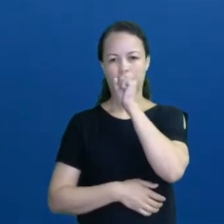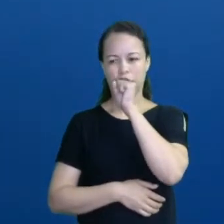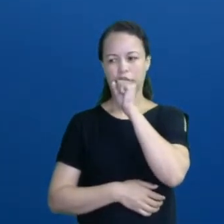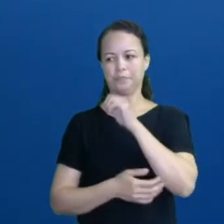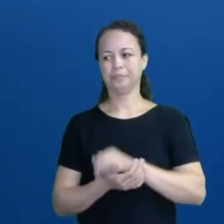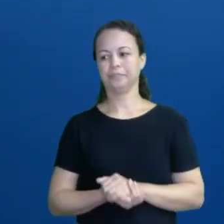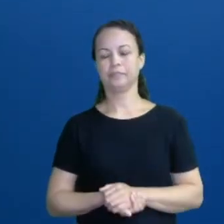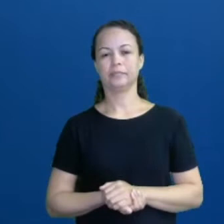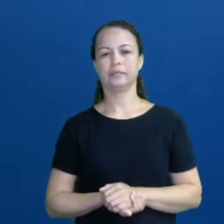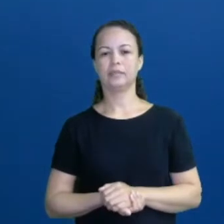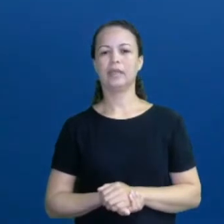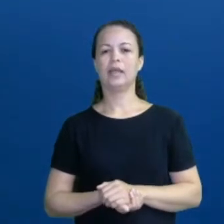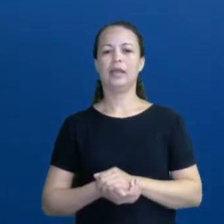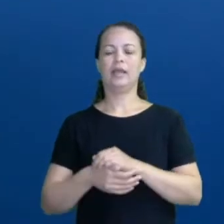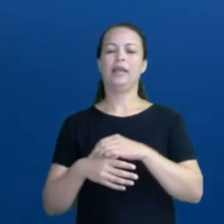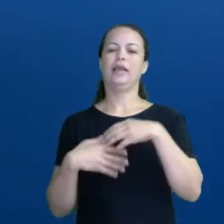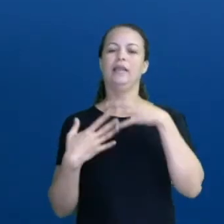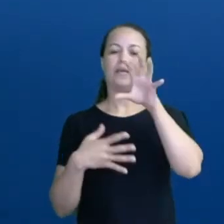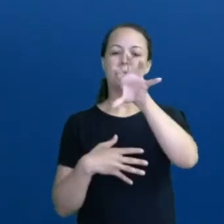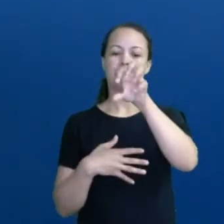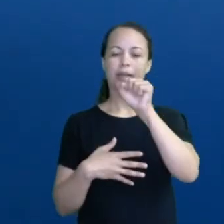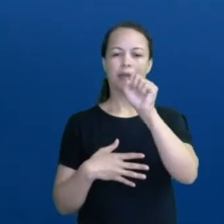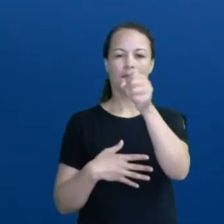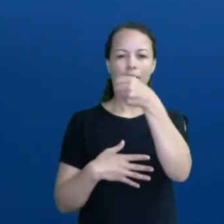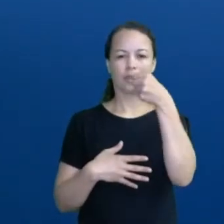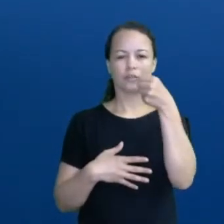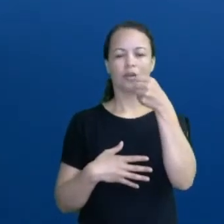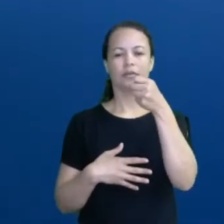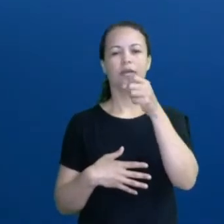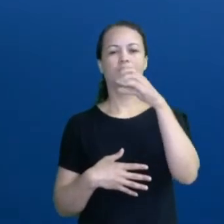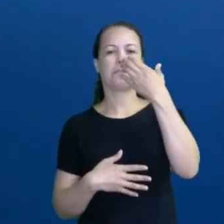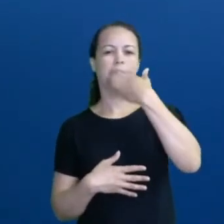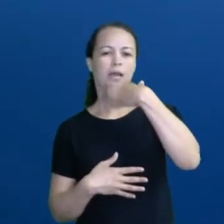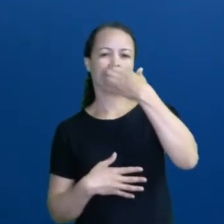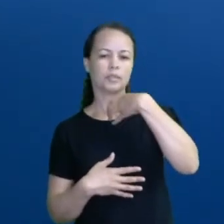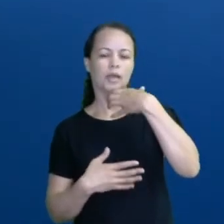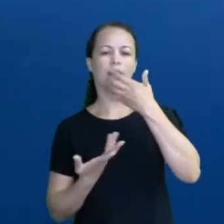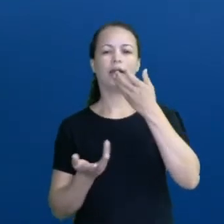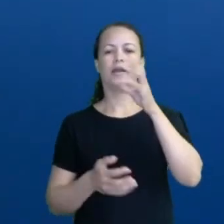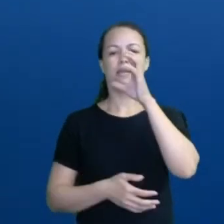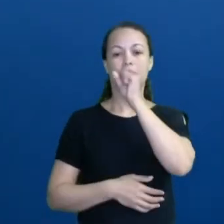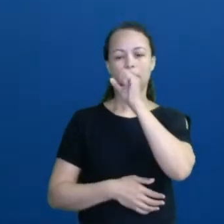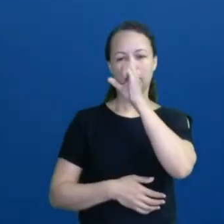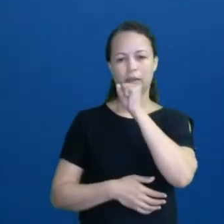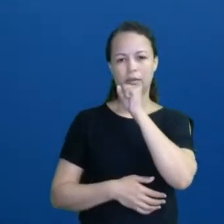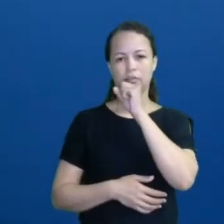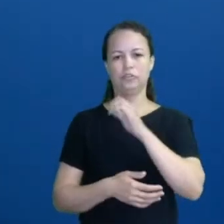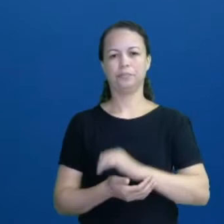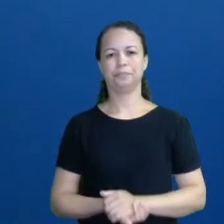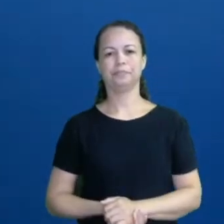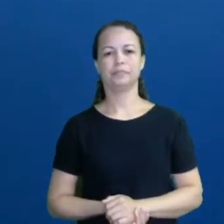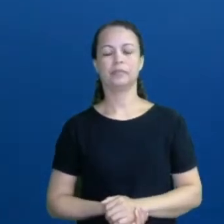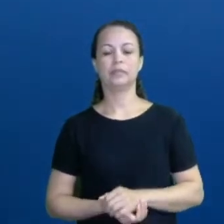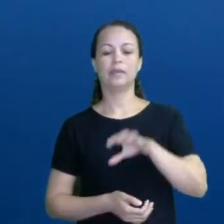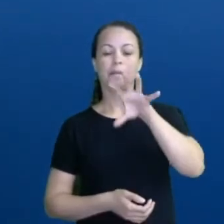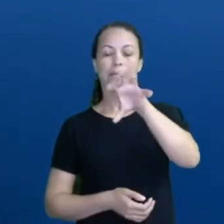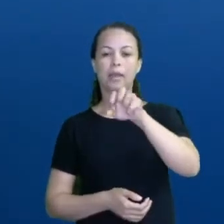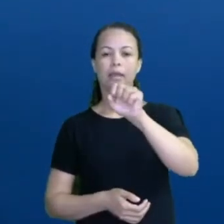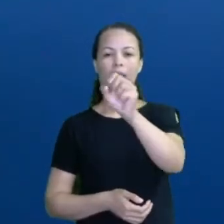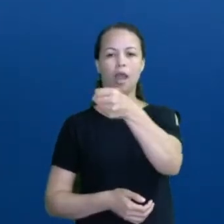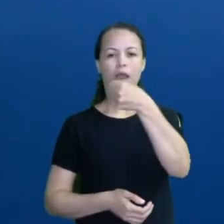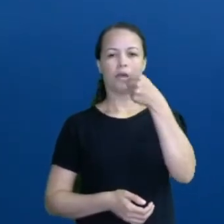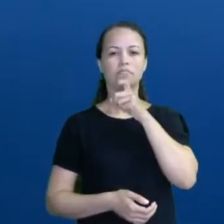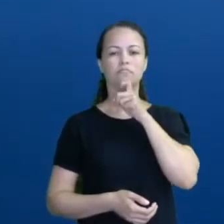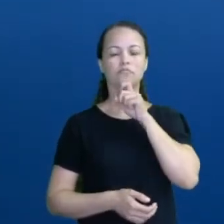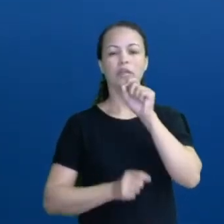laranjas. Então ela vai precisar pegar na geladeira as maçãs, pegar na geladeira as laranjas, pegar na